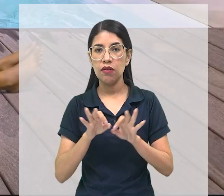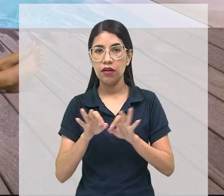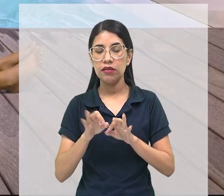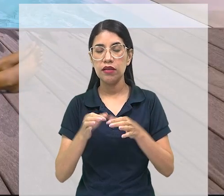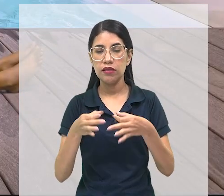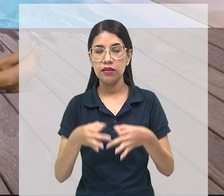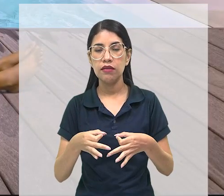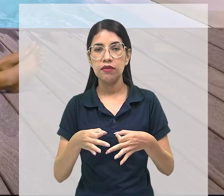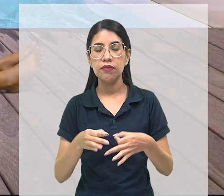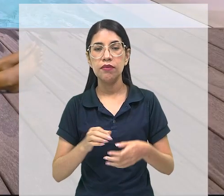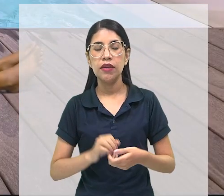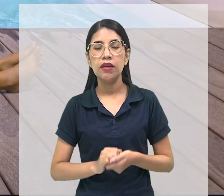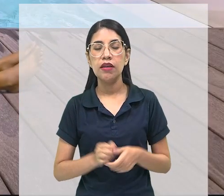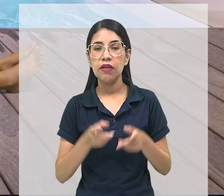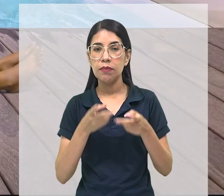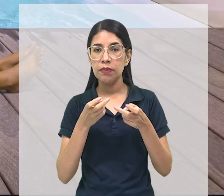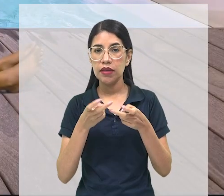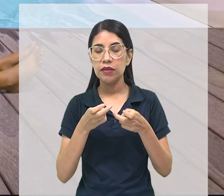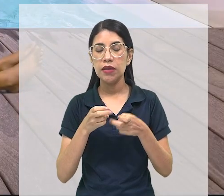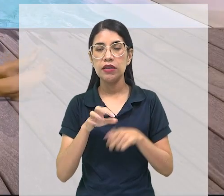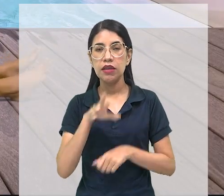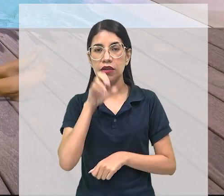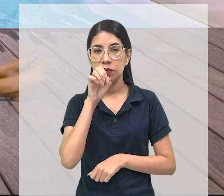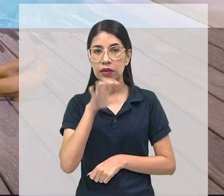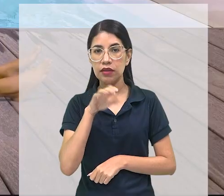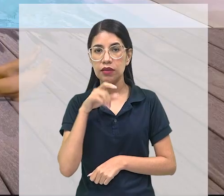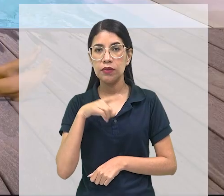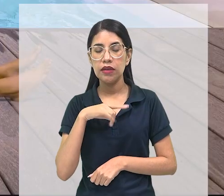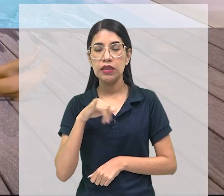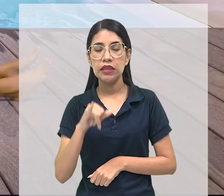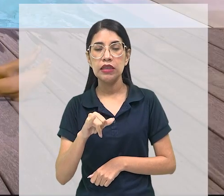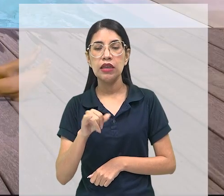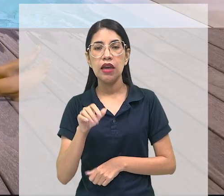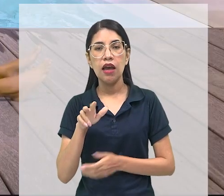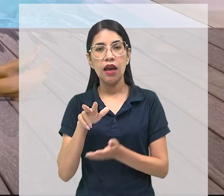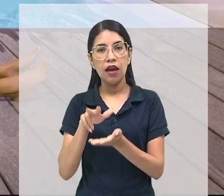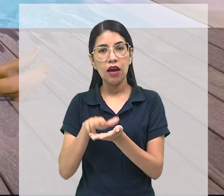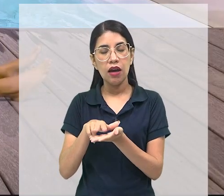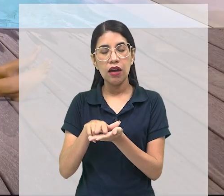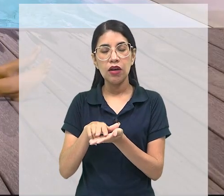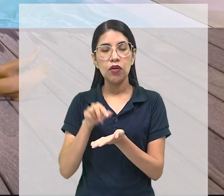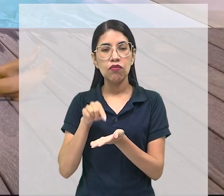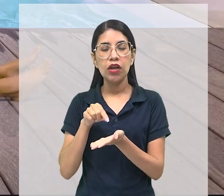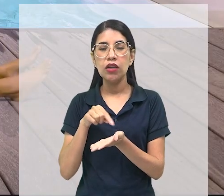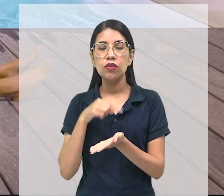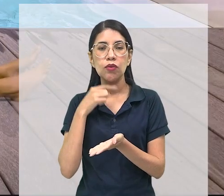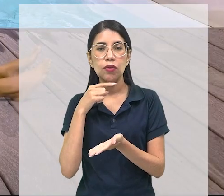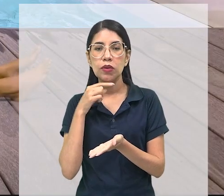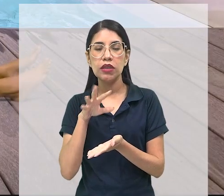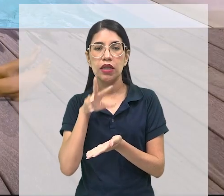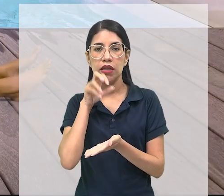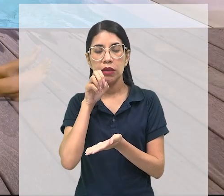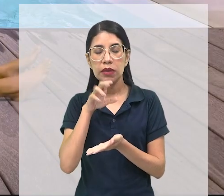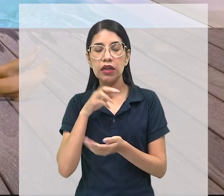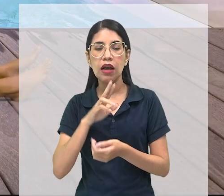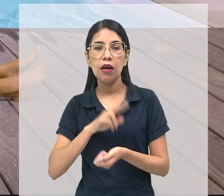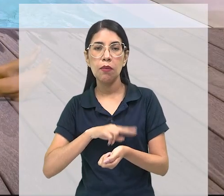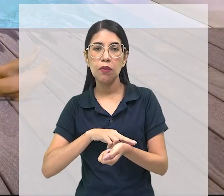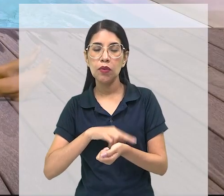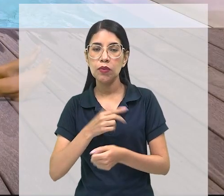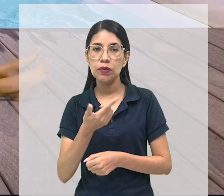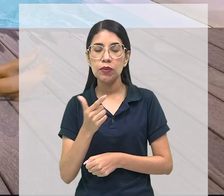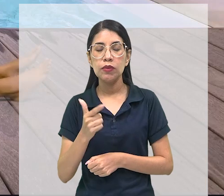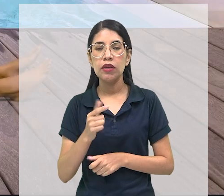e ouvir a respiração. Caso a vítima não apresente sinal de respiração e pulsação, então ela